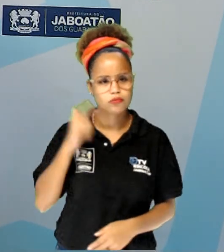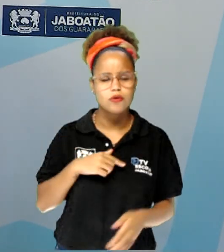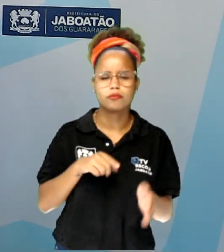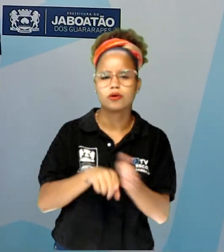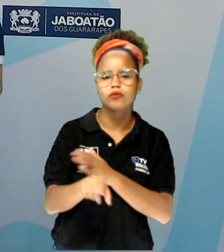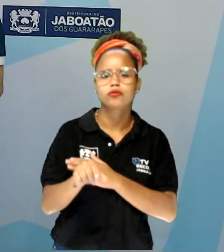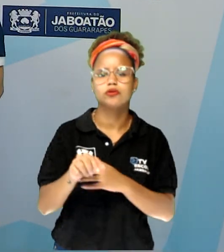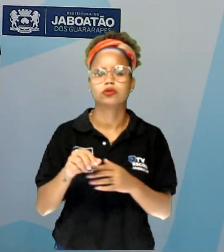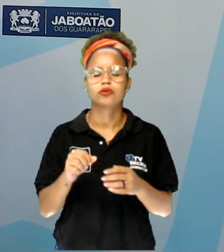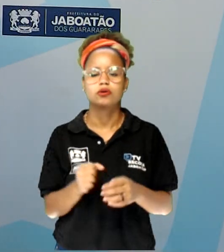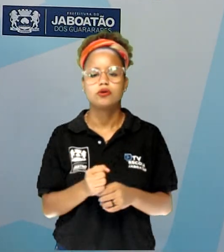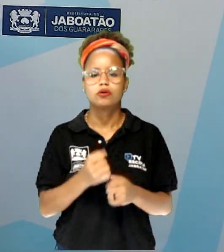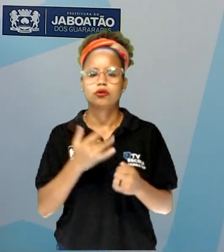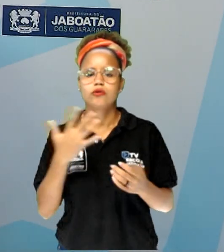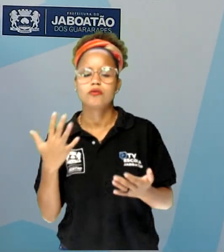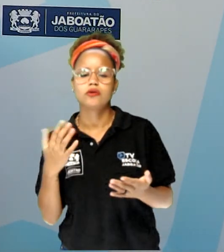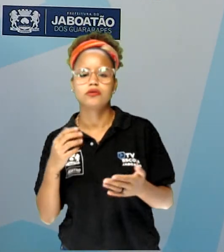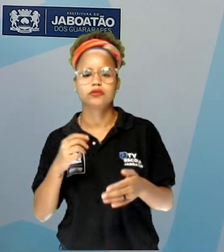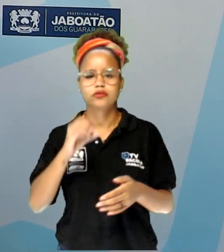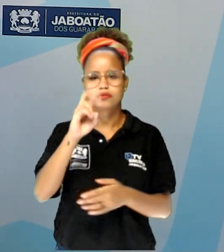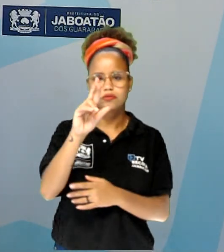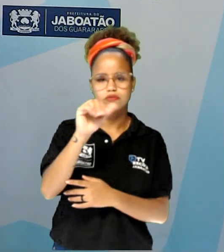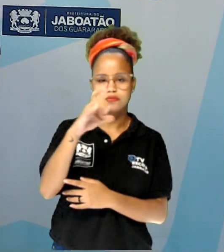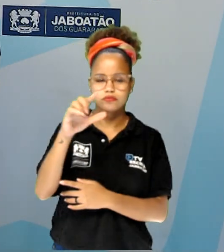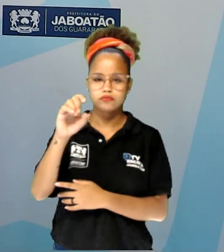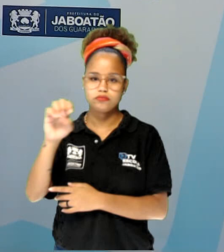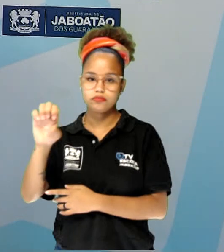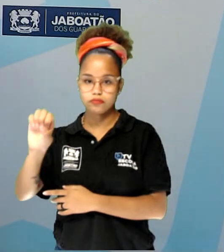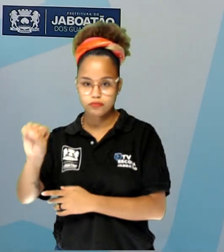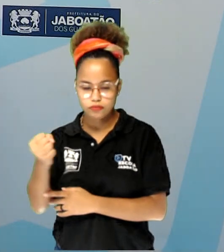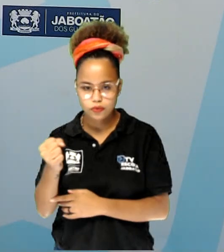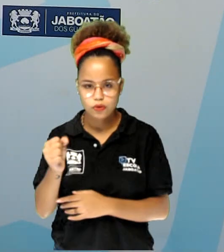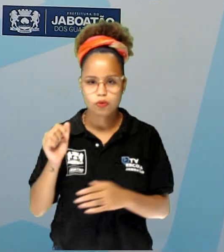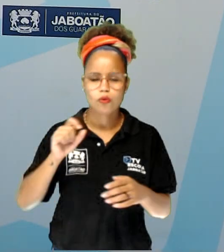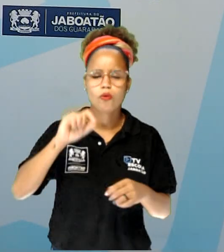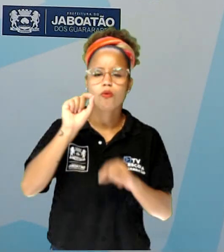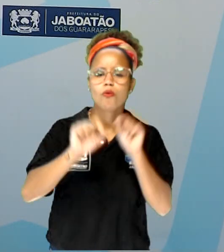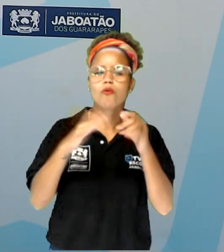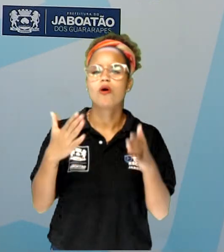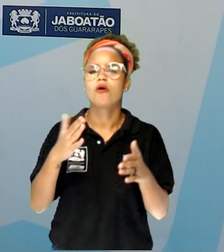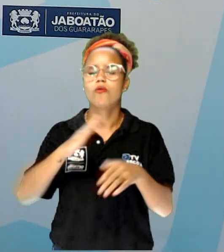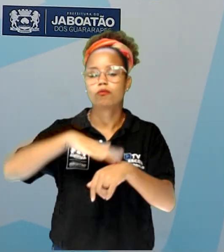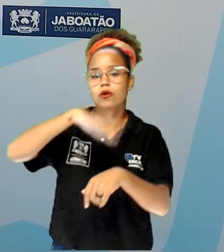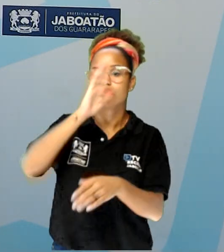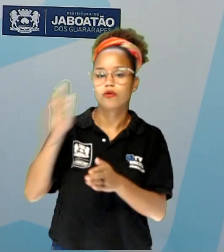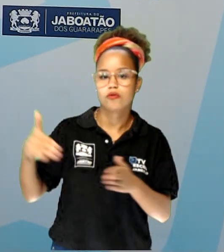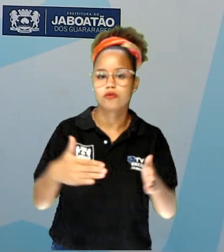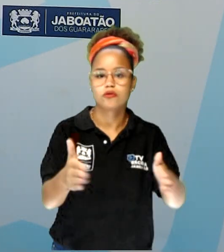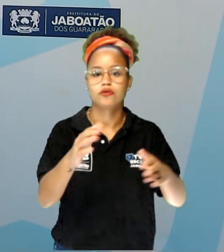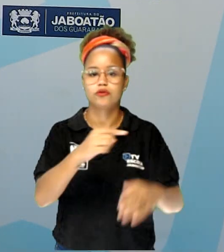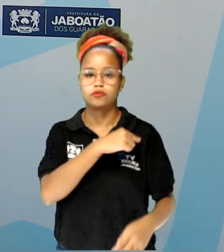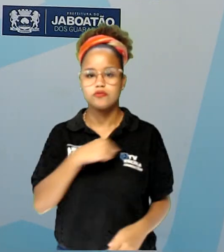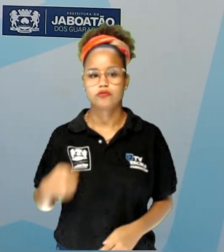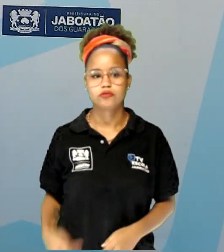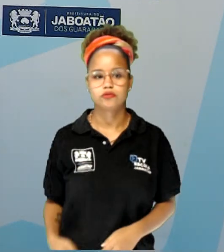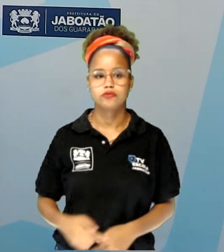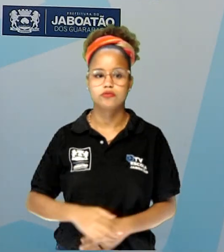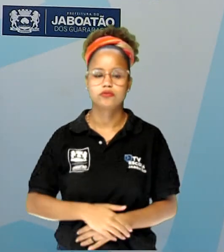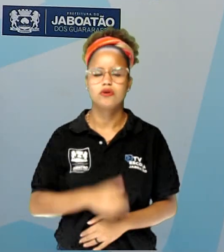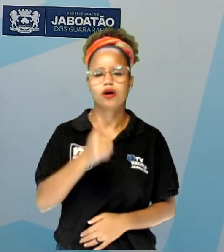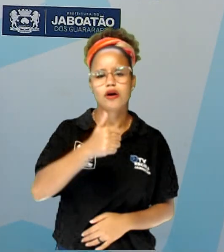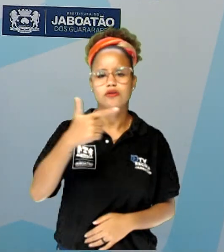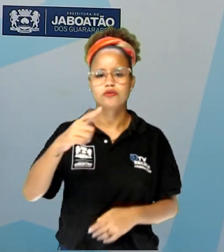quantas orações, qual é o maior rio da China? A, 2, mais, 2,